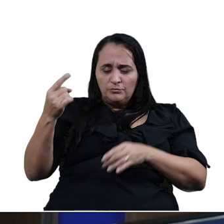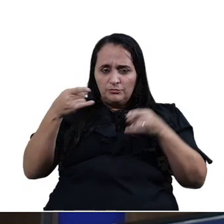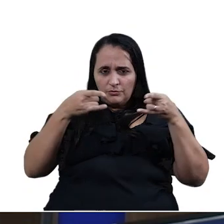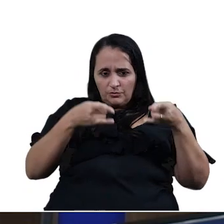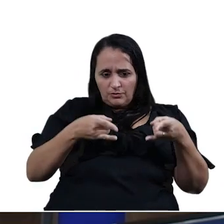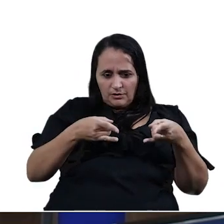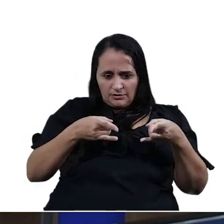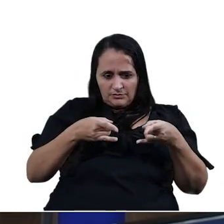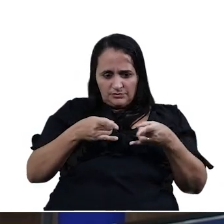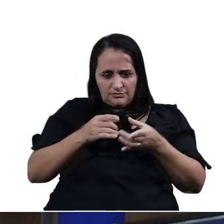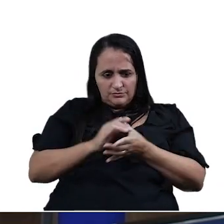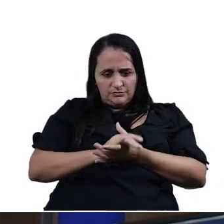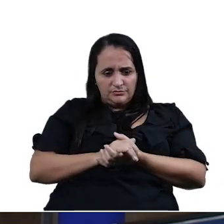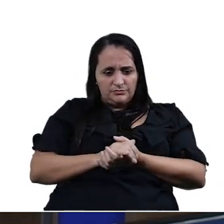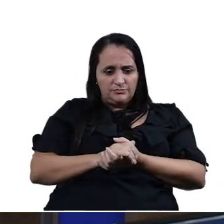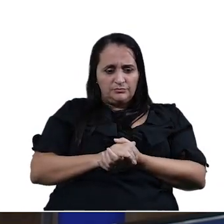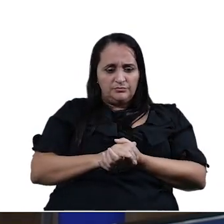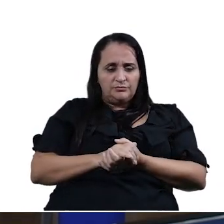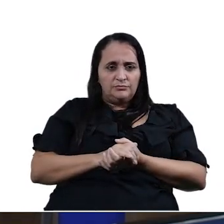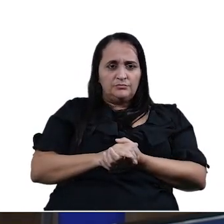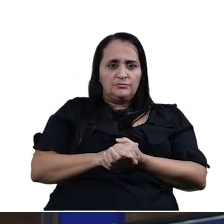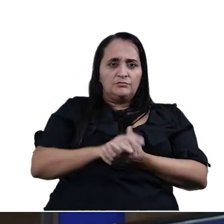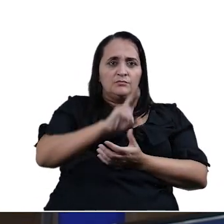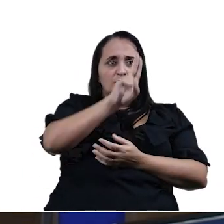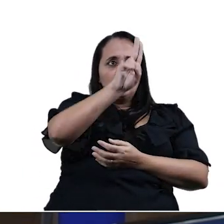quarto. Certo?